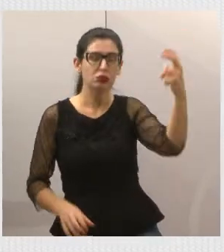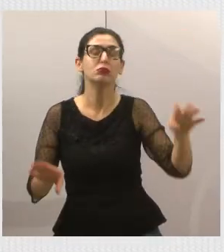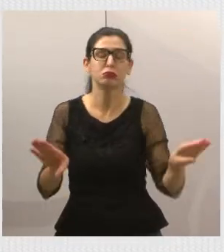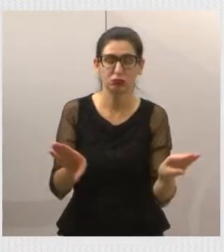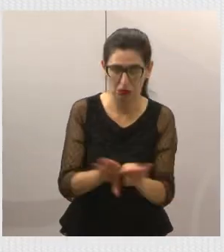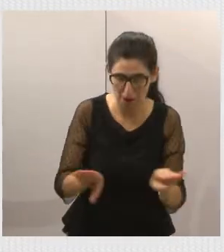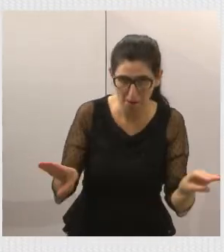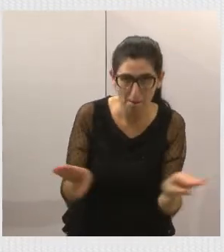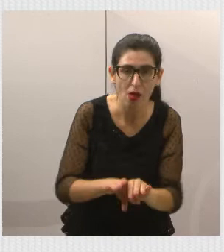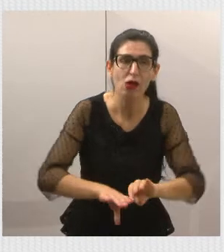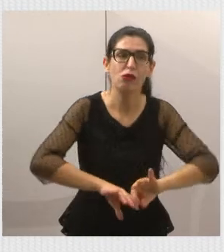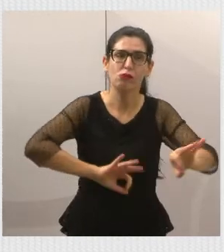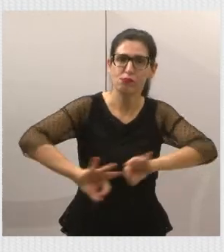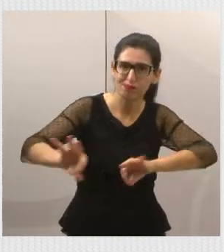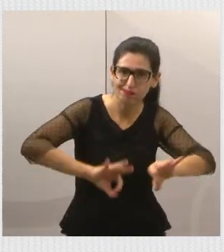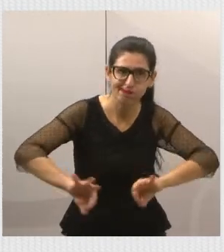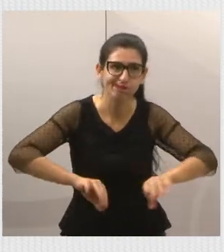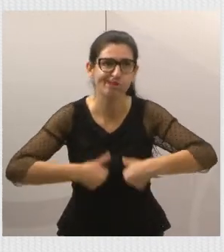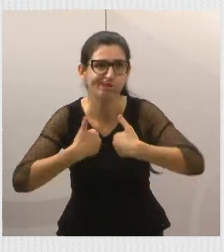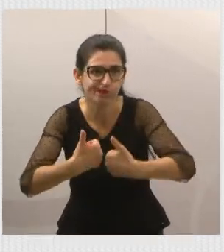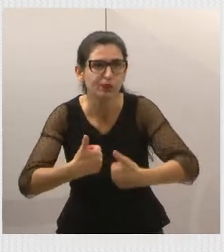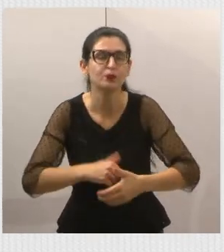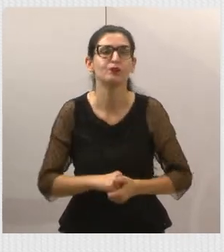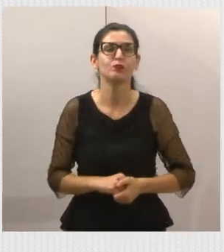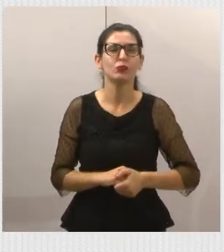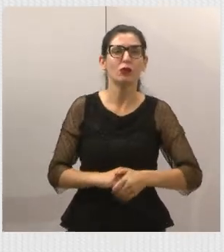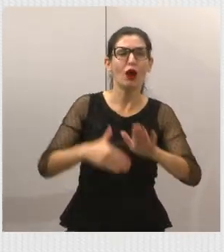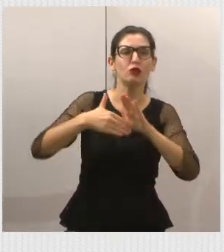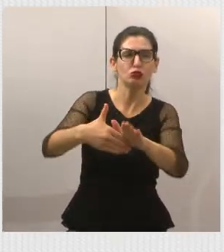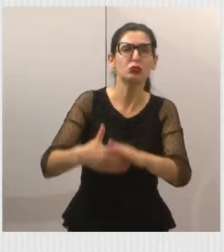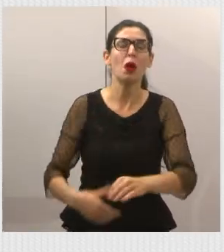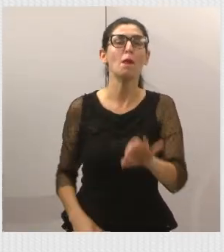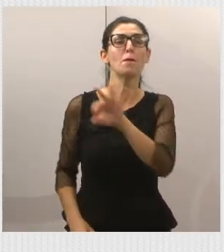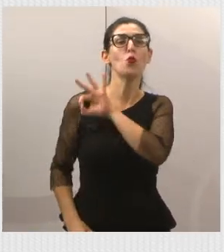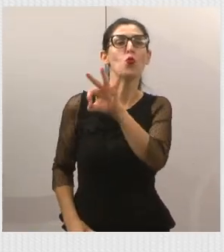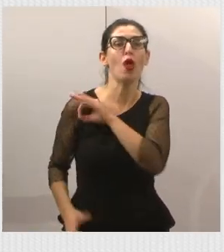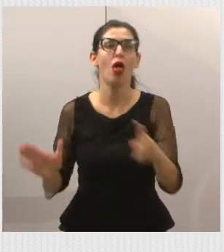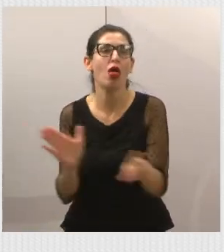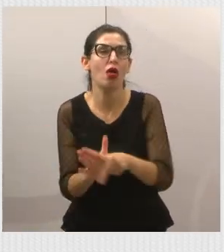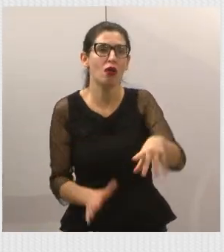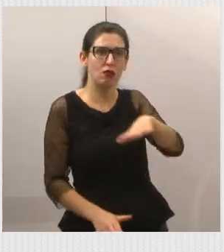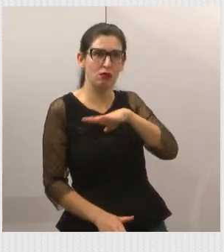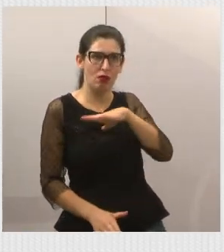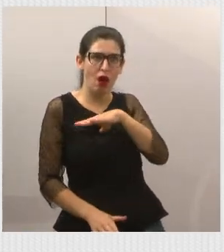viaturas, munições, modernização da guarda e, sobretudo, né,